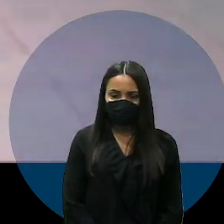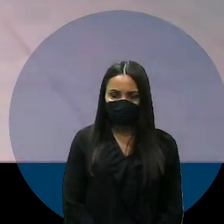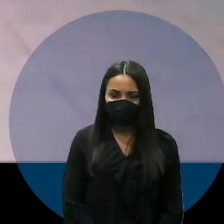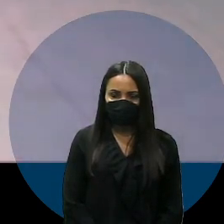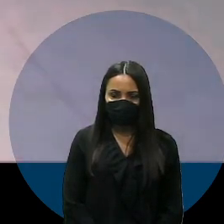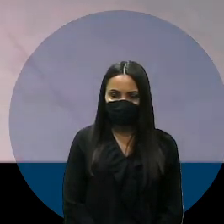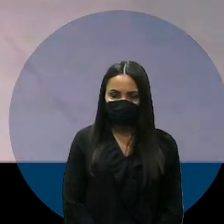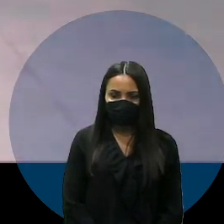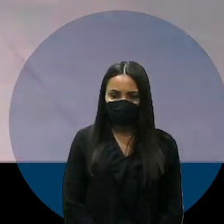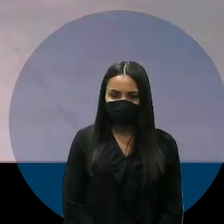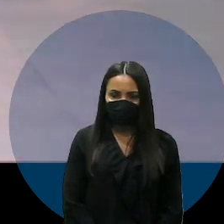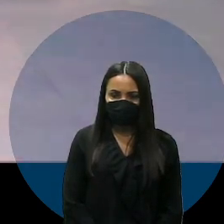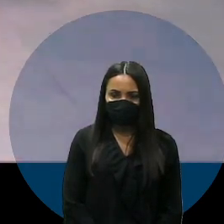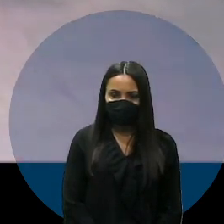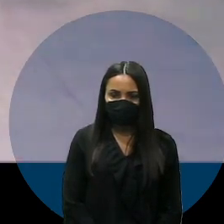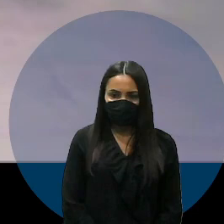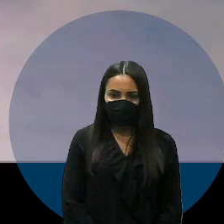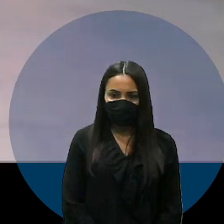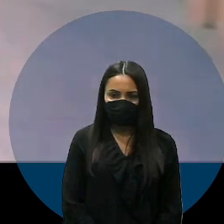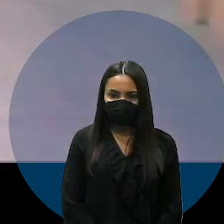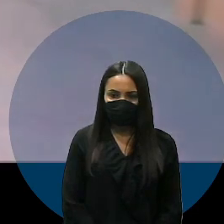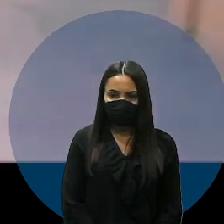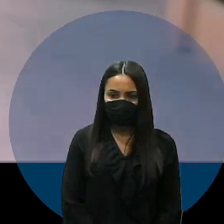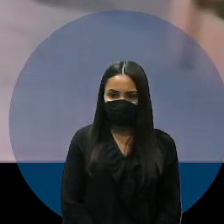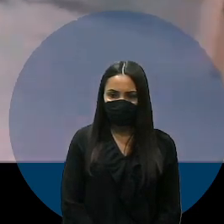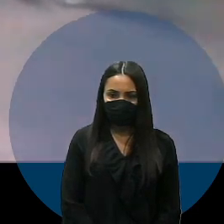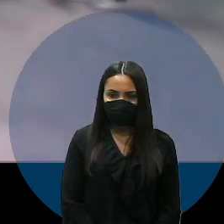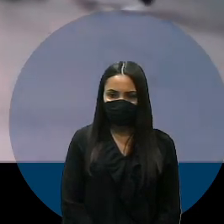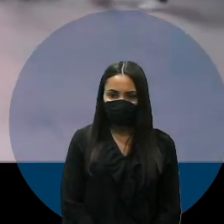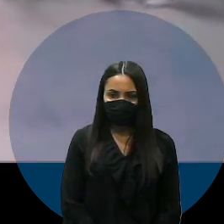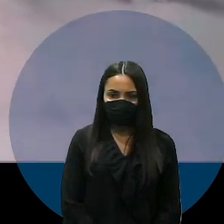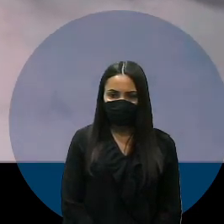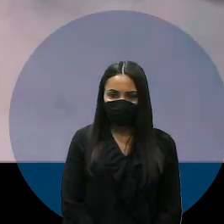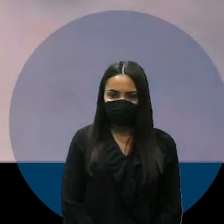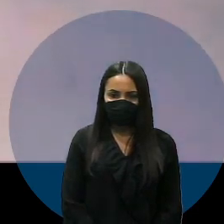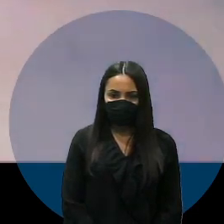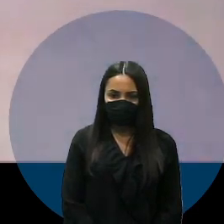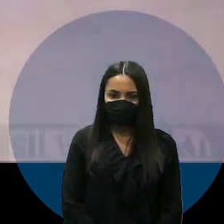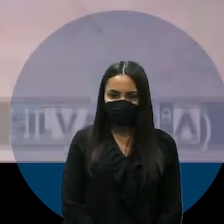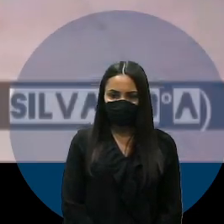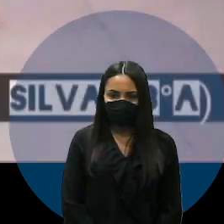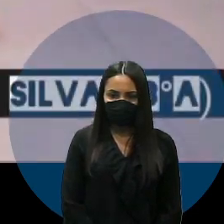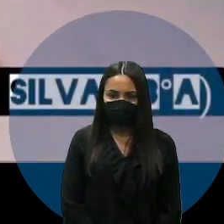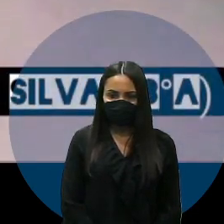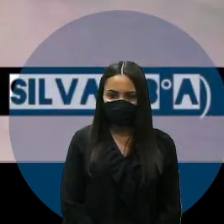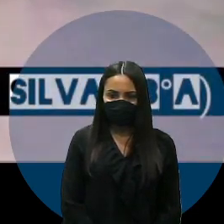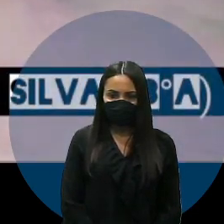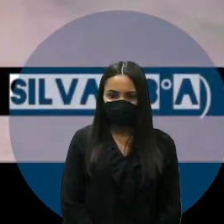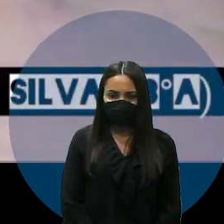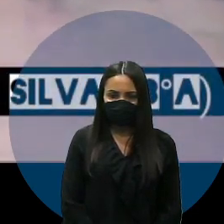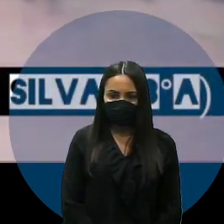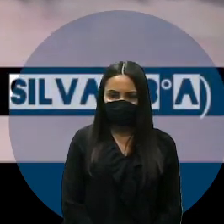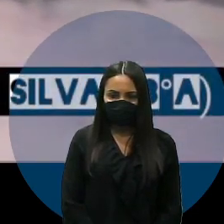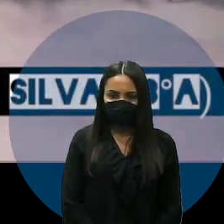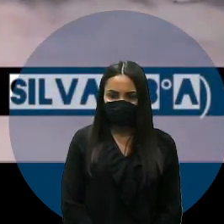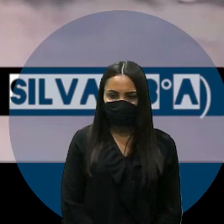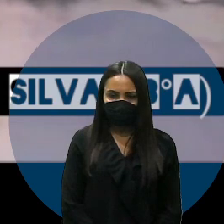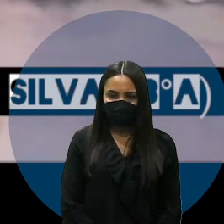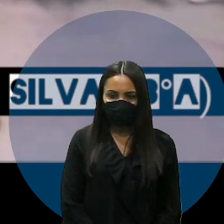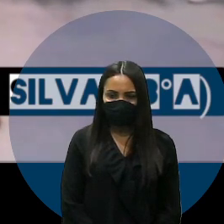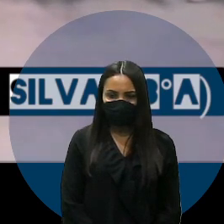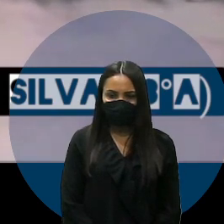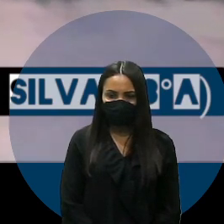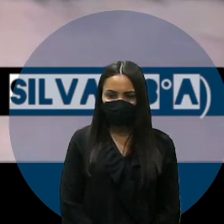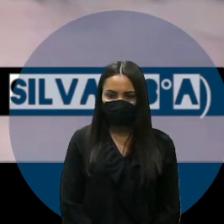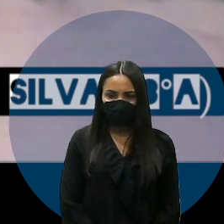coração do folclore nordestino. Eu sou Mateus e Bastião do Boi Bumbá. Sou o boneco de mestre